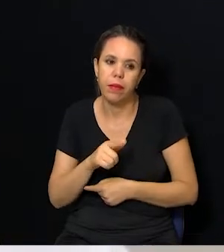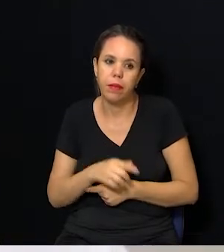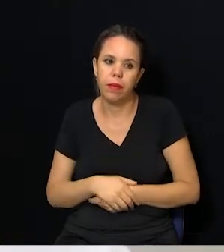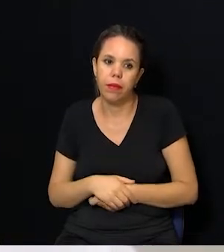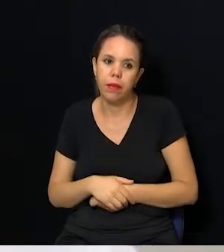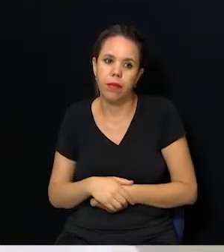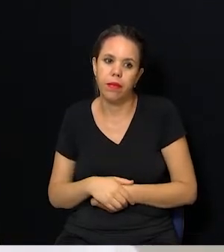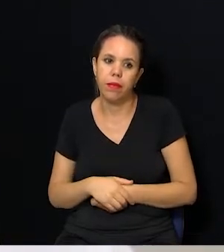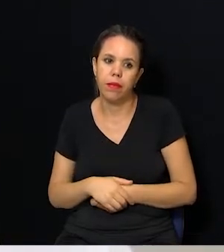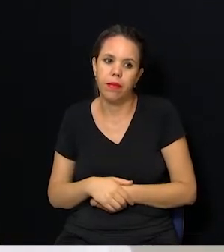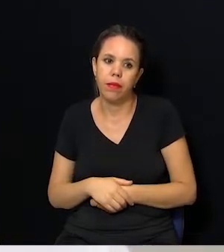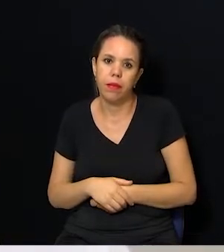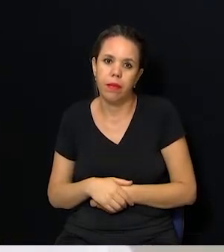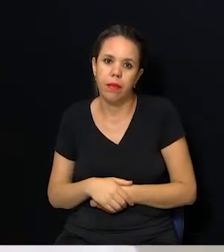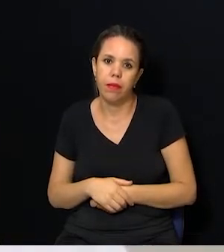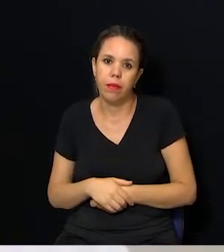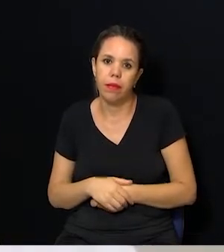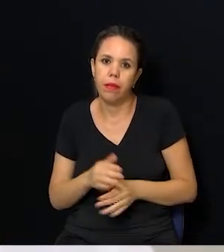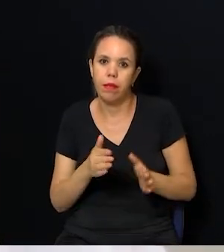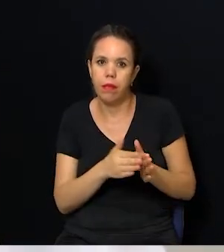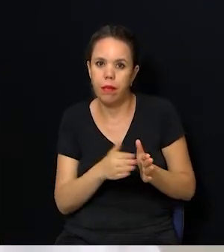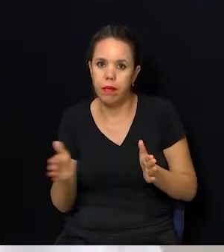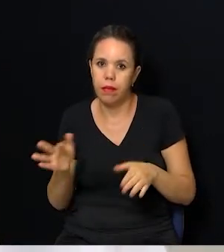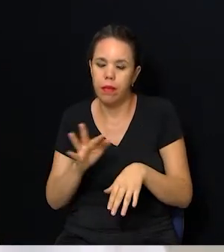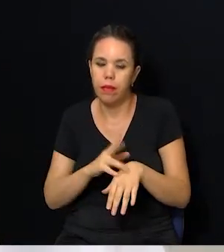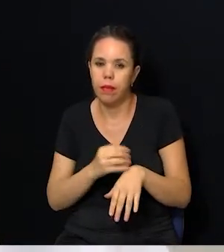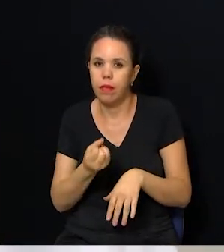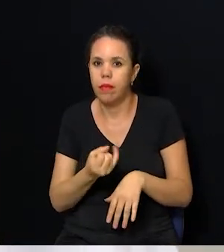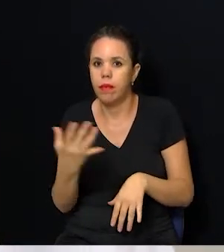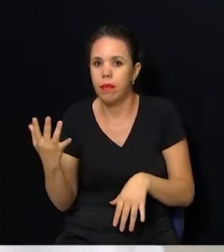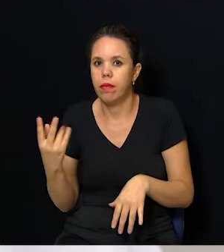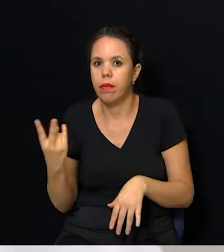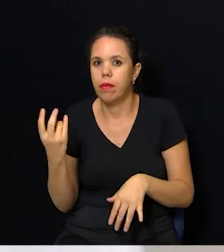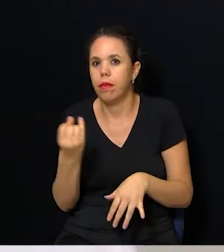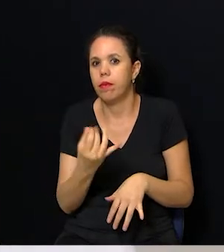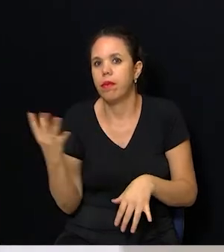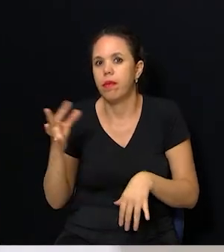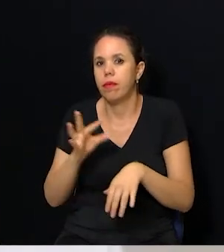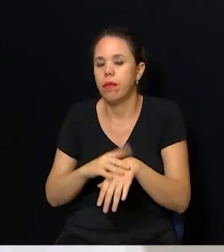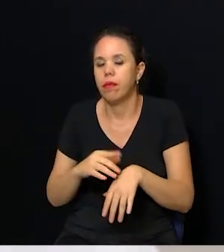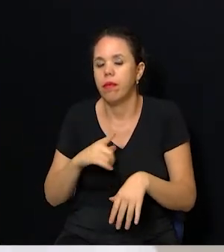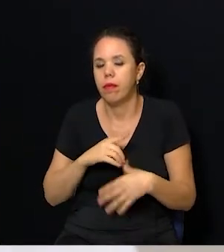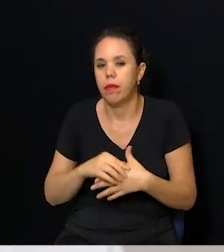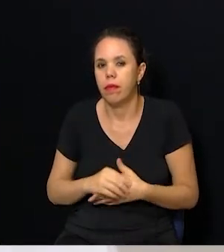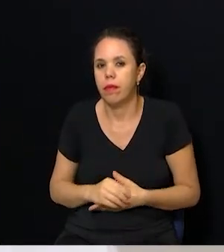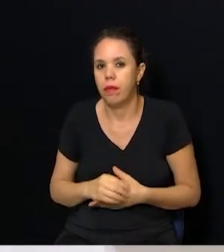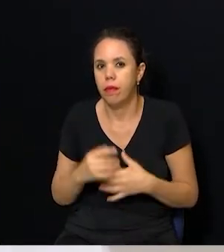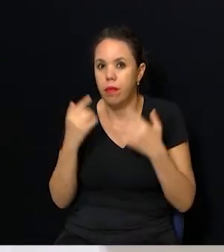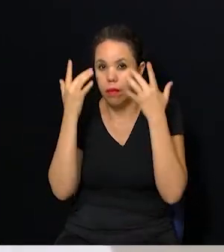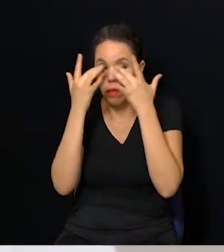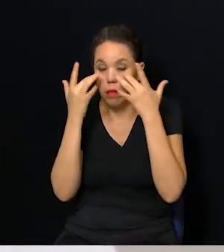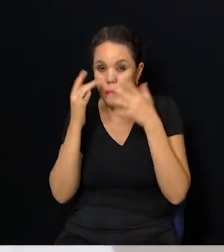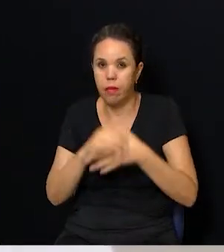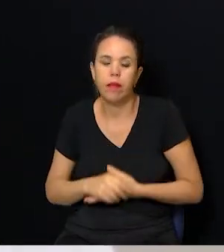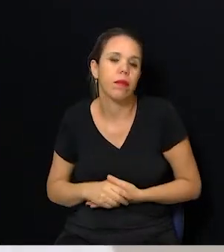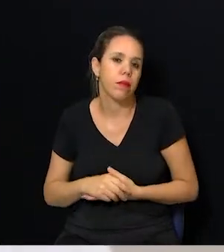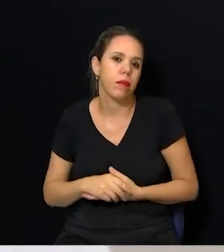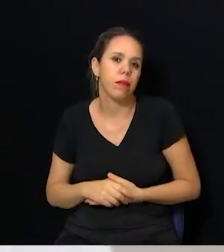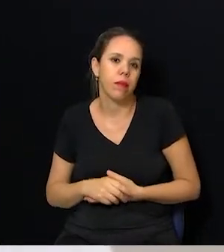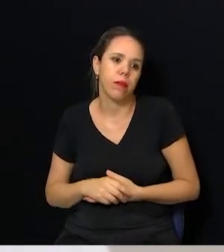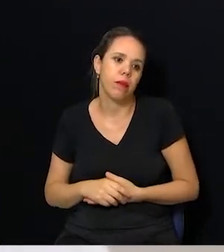acordo com o estagiamento da doença, ou seja, de quanto de volume de doença tem na retina, né? E